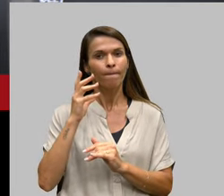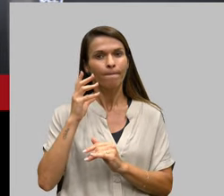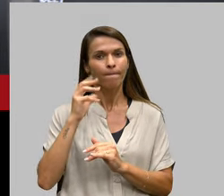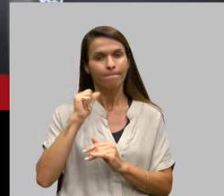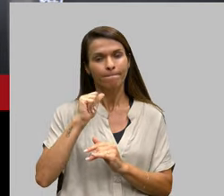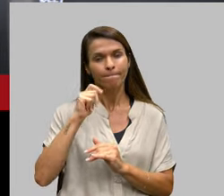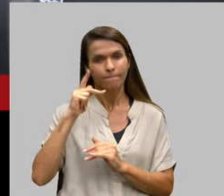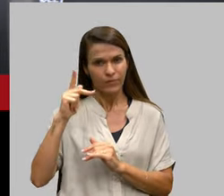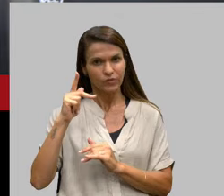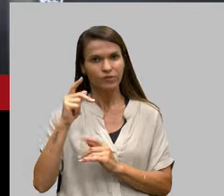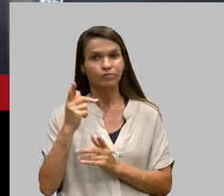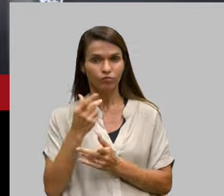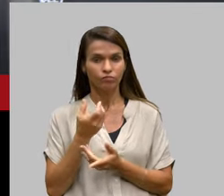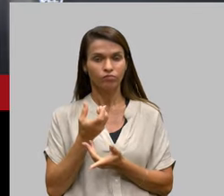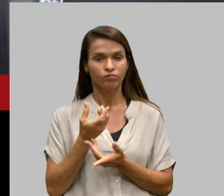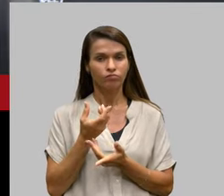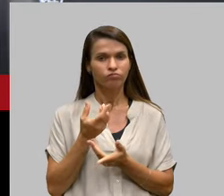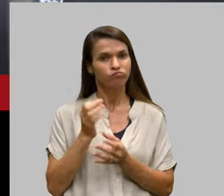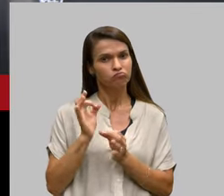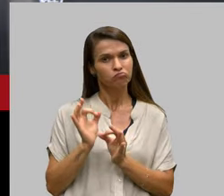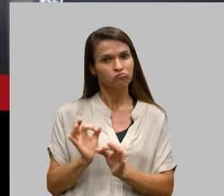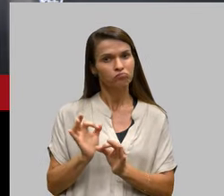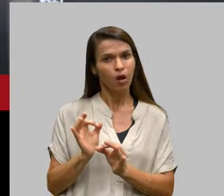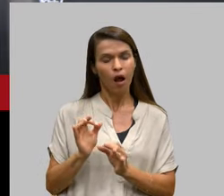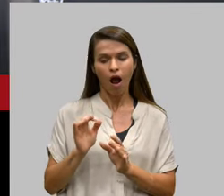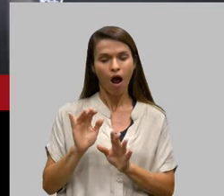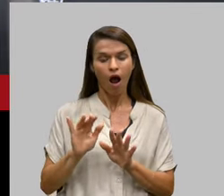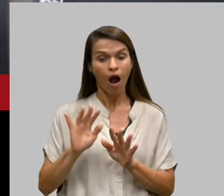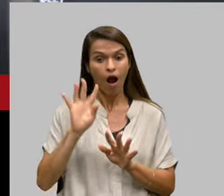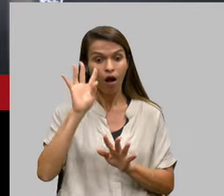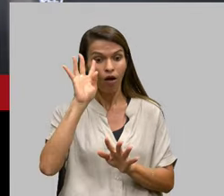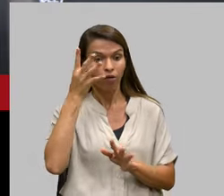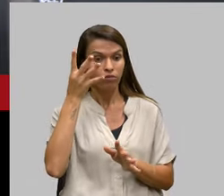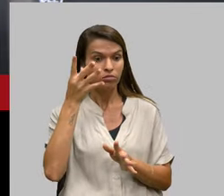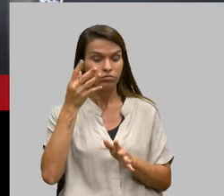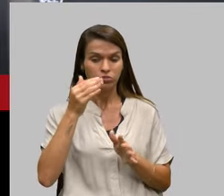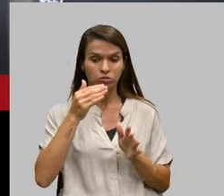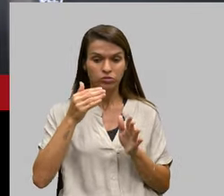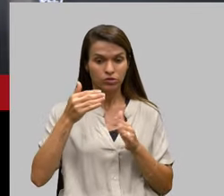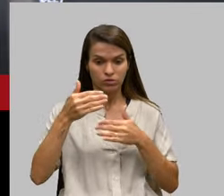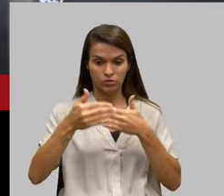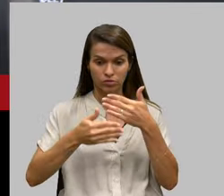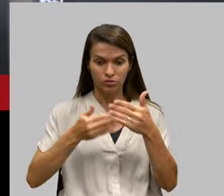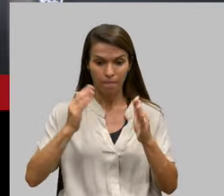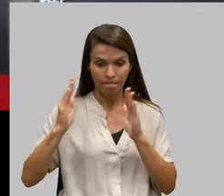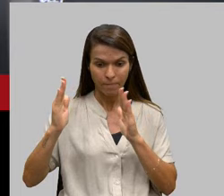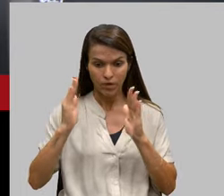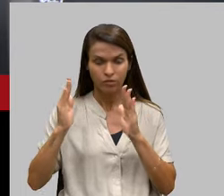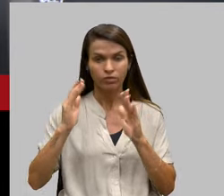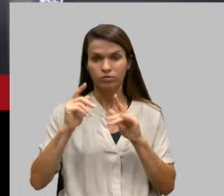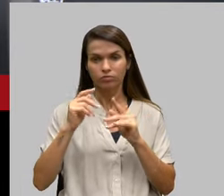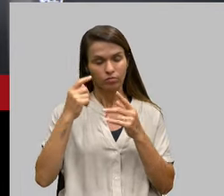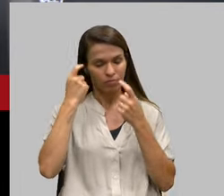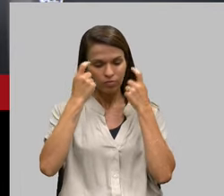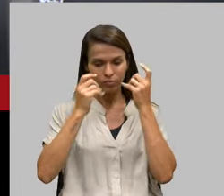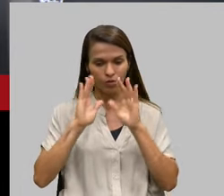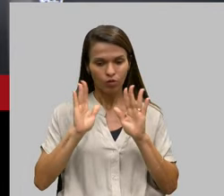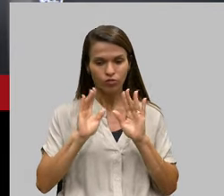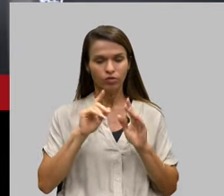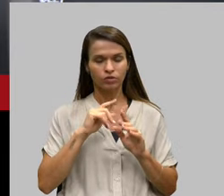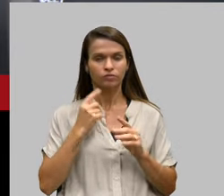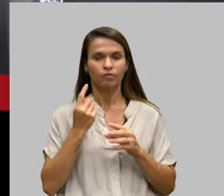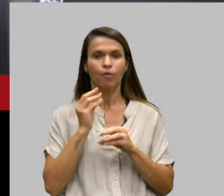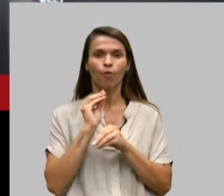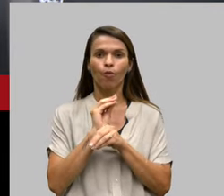aposentadoria ou se eventualmente acontecer algo nesse interstício não se se preocupe nós iremos proteger você em